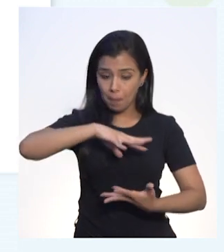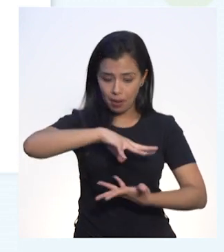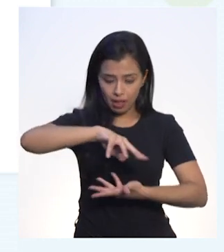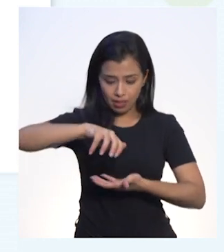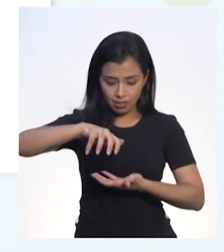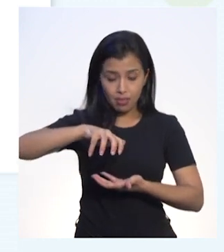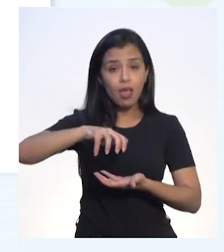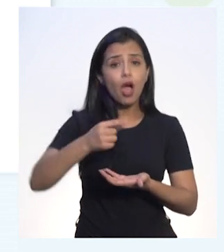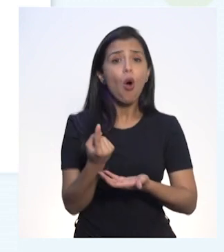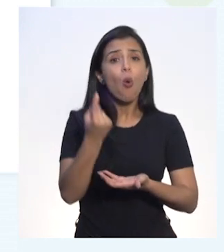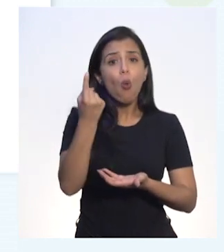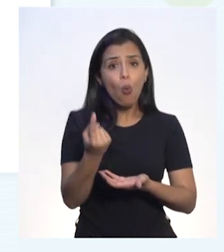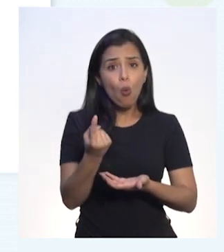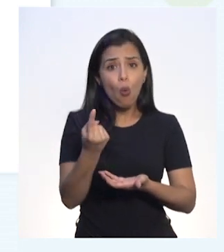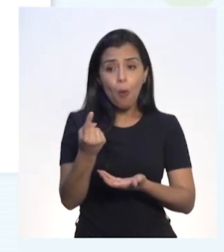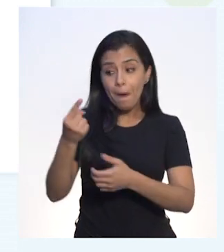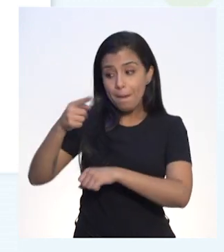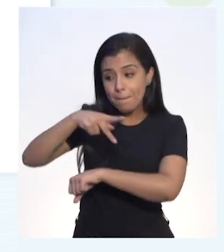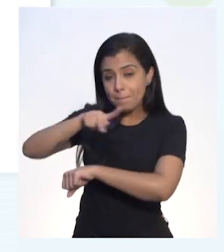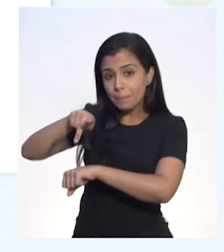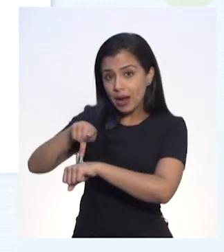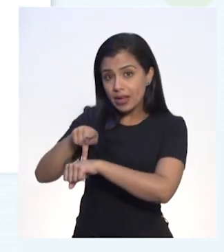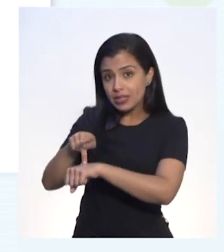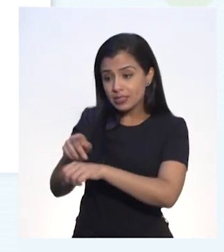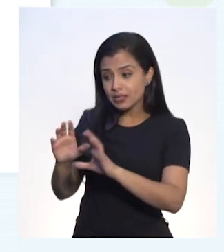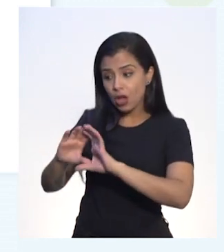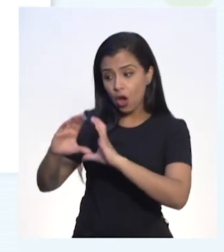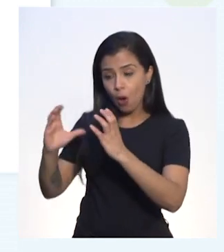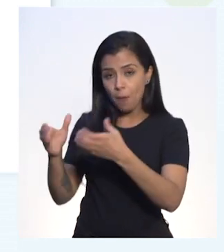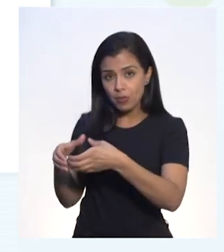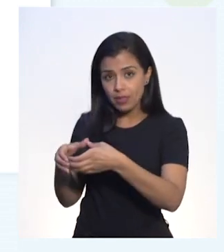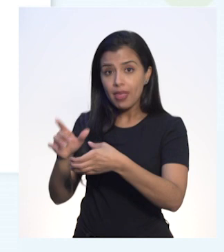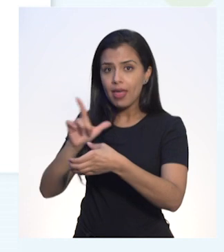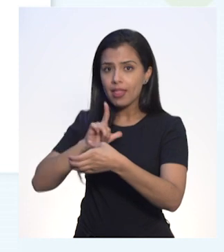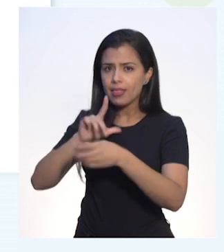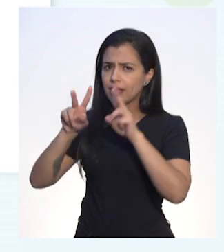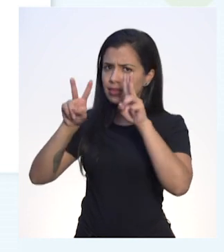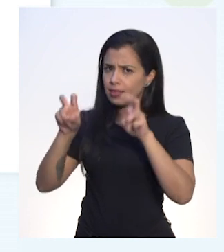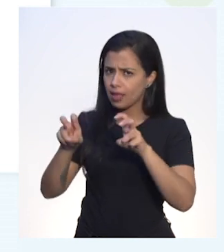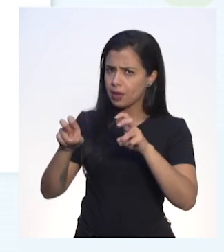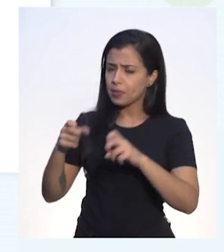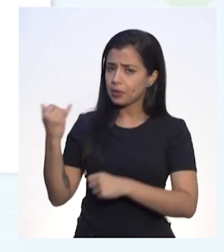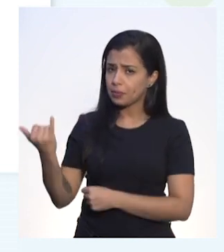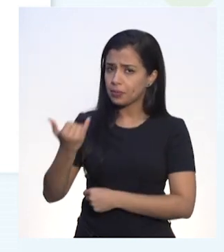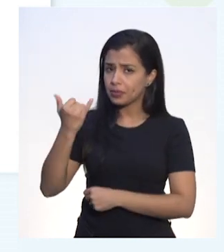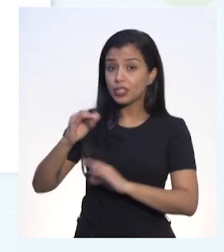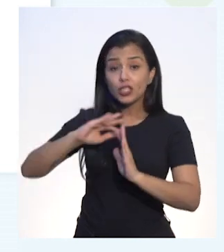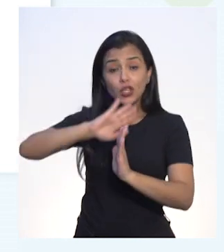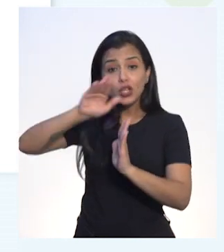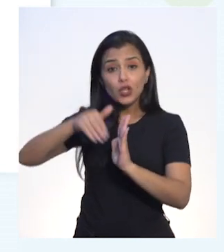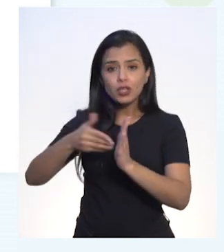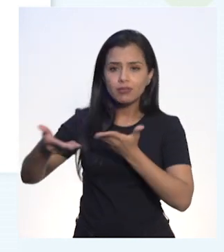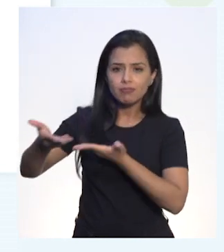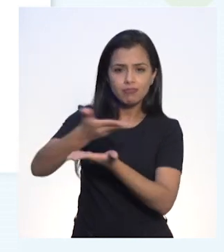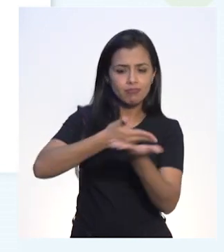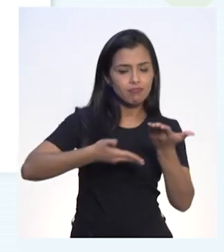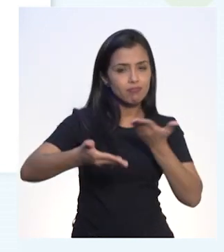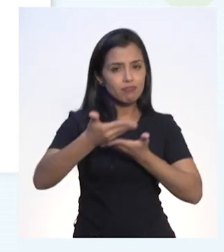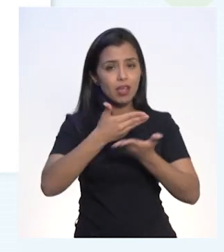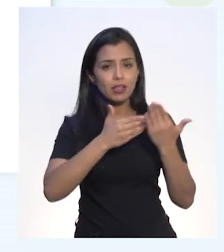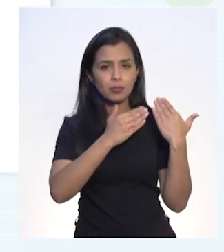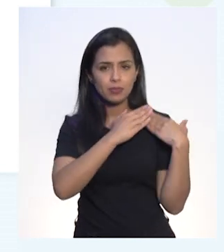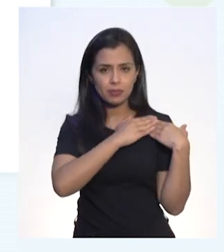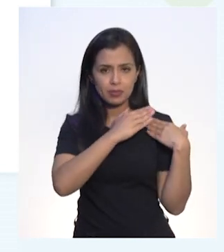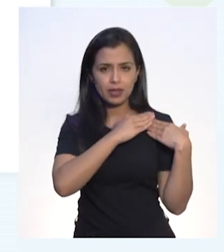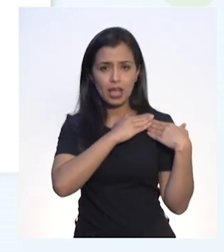Cada país, cada comunidade tem temas a abordar e todos compartilham uma responsabilidade pela abordagem